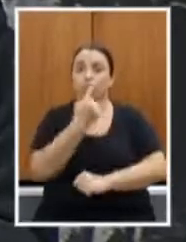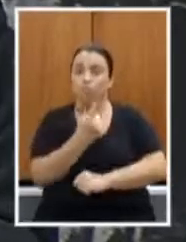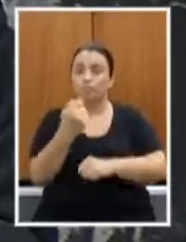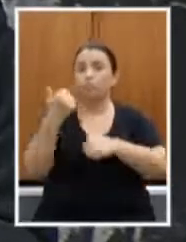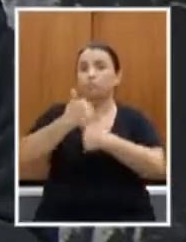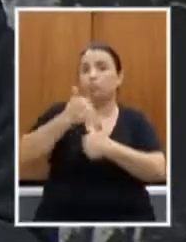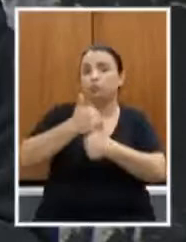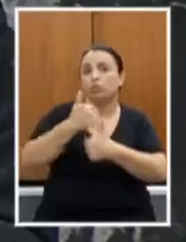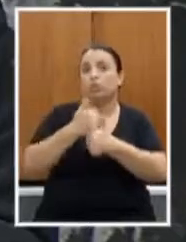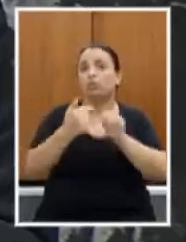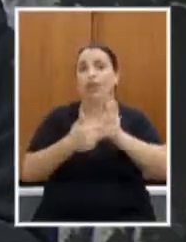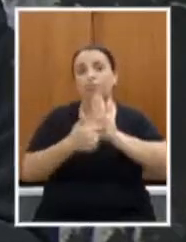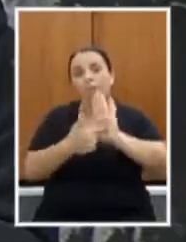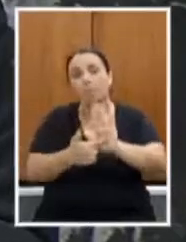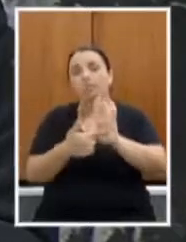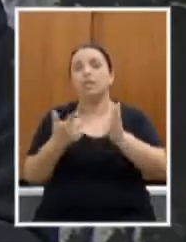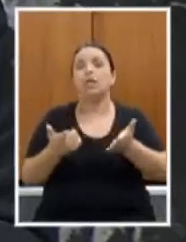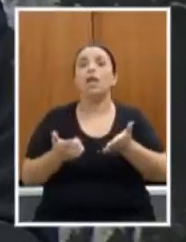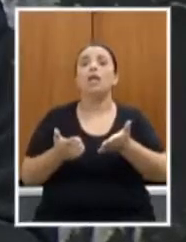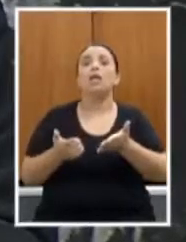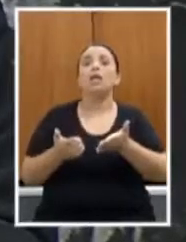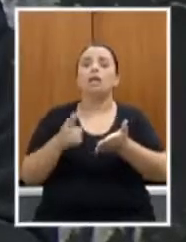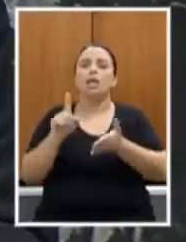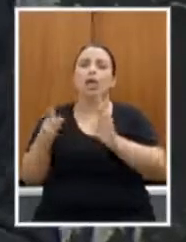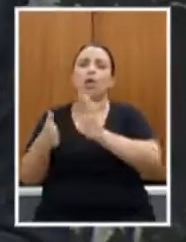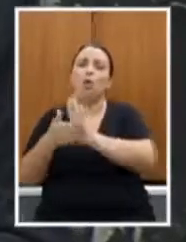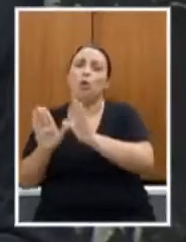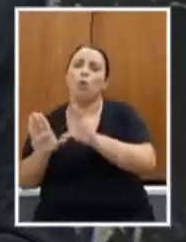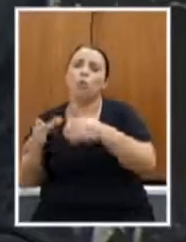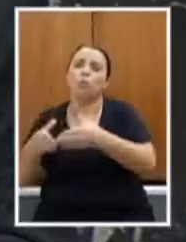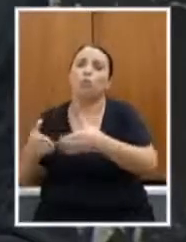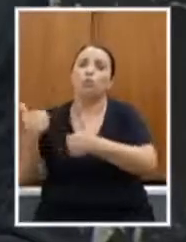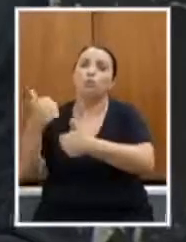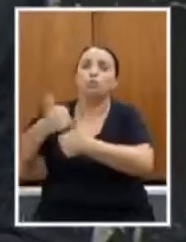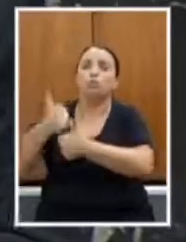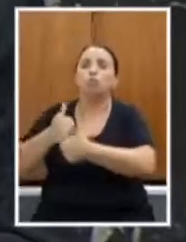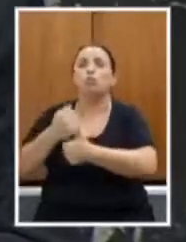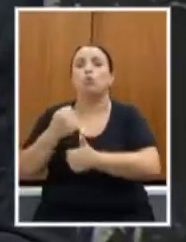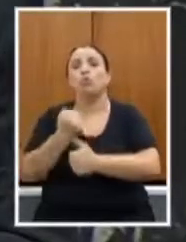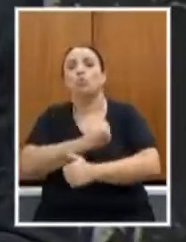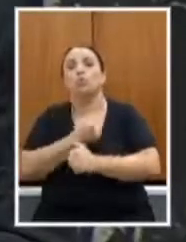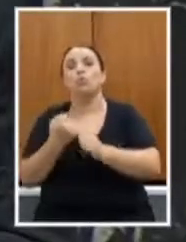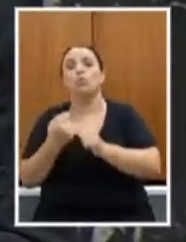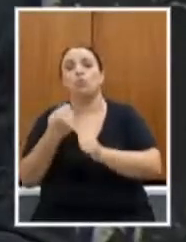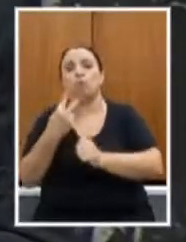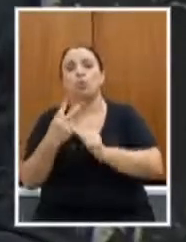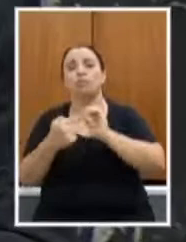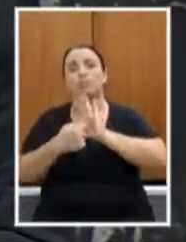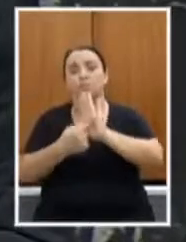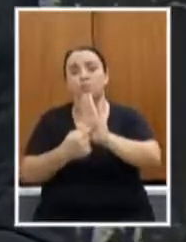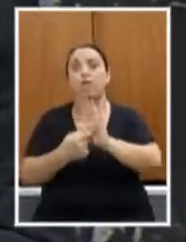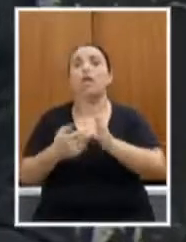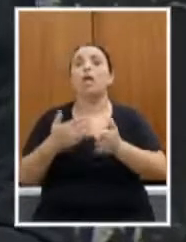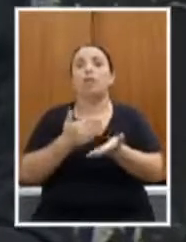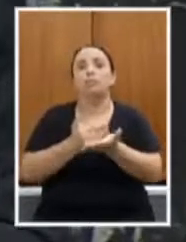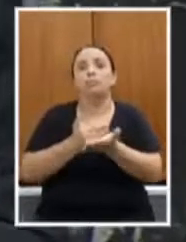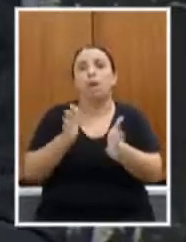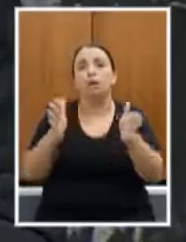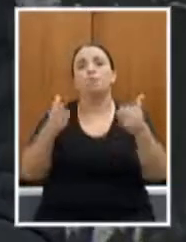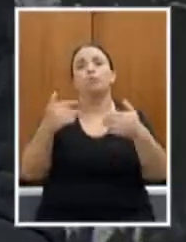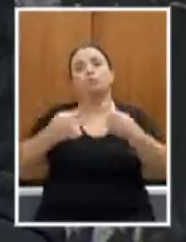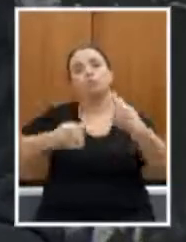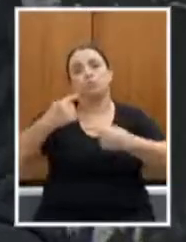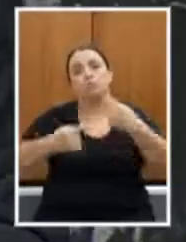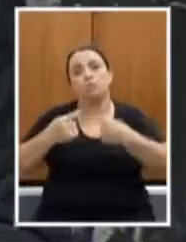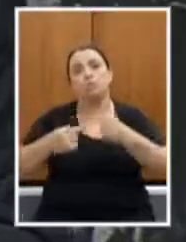pela aprovação da proposta na forma do substitutivo número 2 que apresenta. Em discussão,